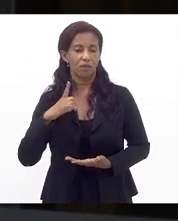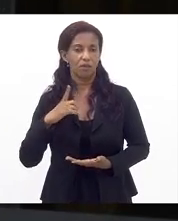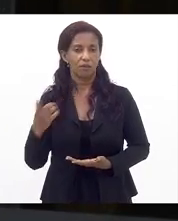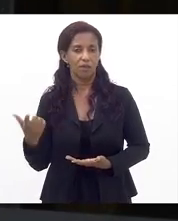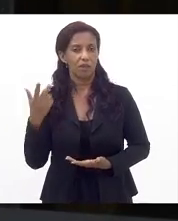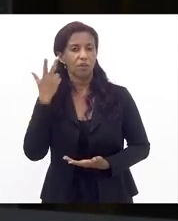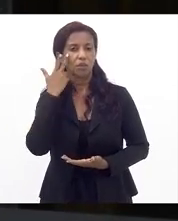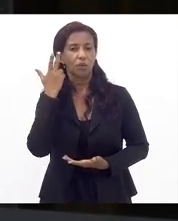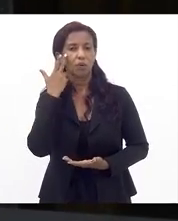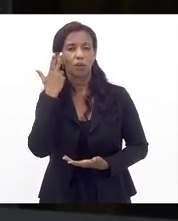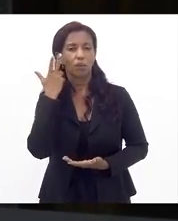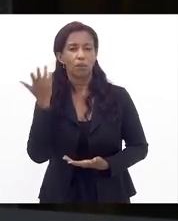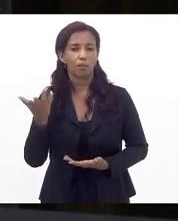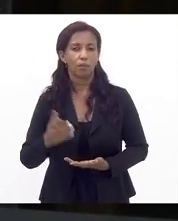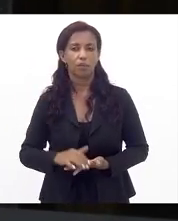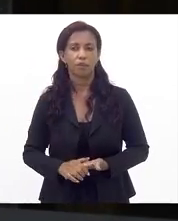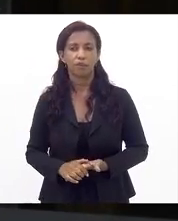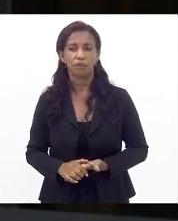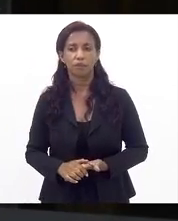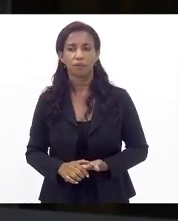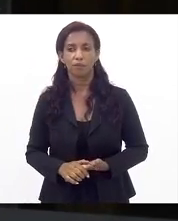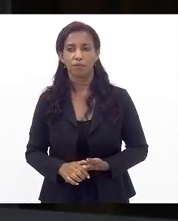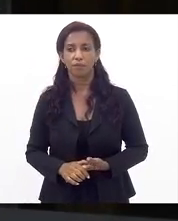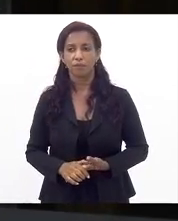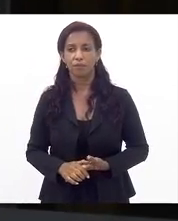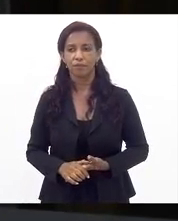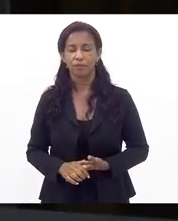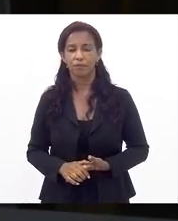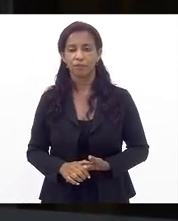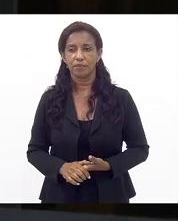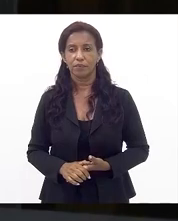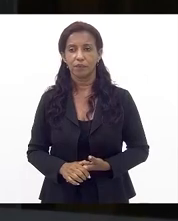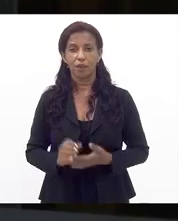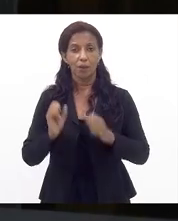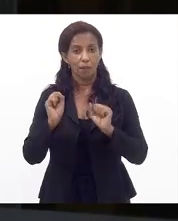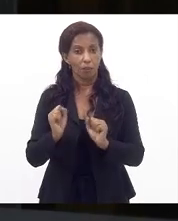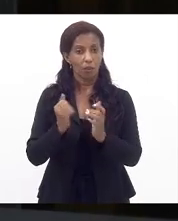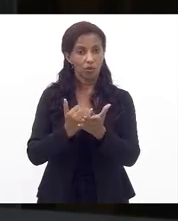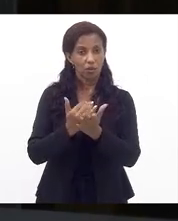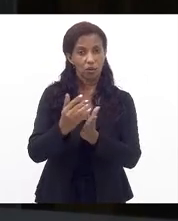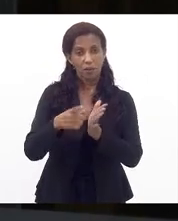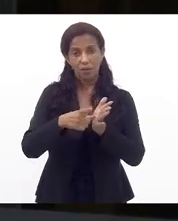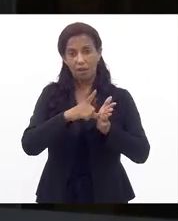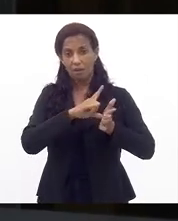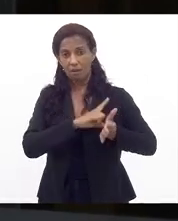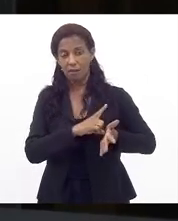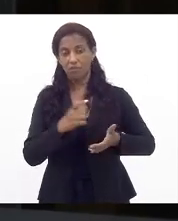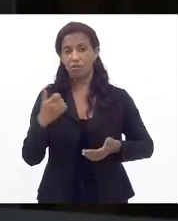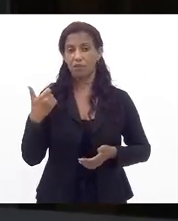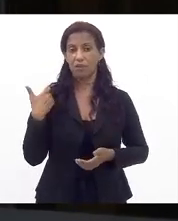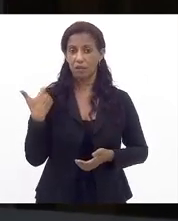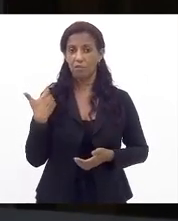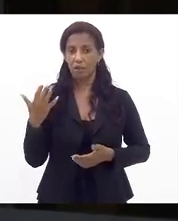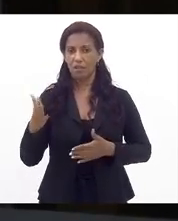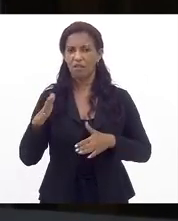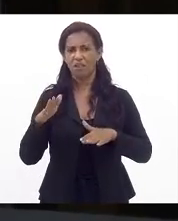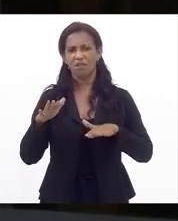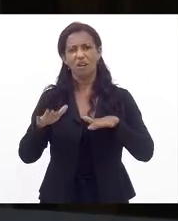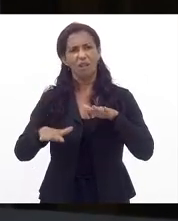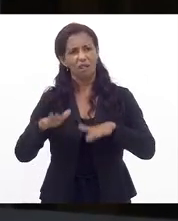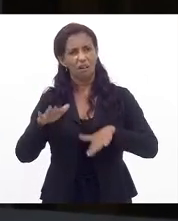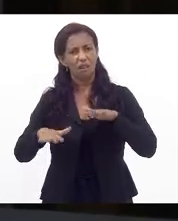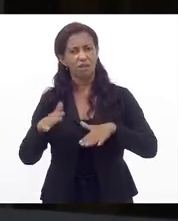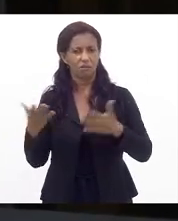e normalmente é pode até começar um pouco antes mas é uma idade e bastante